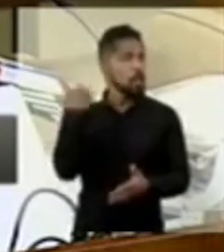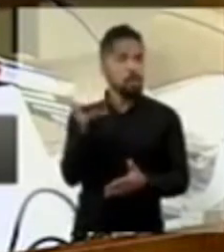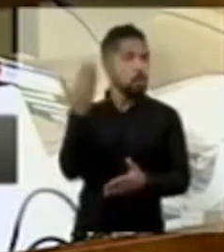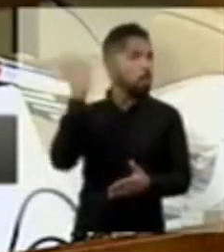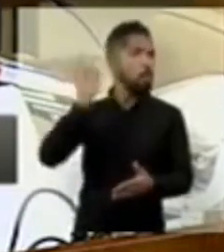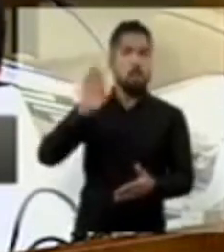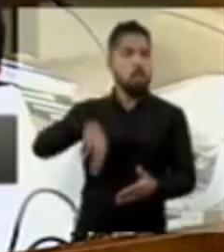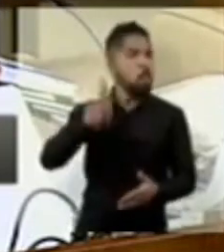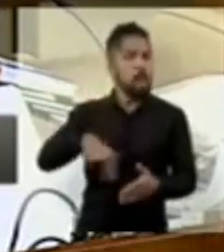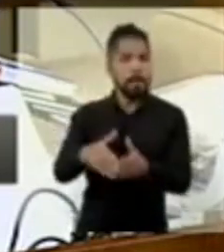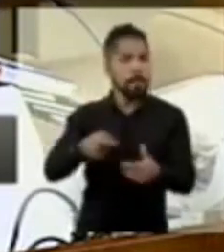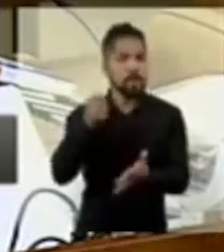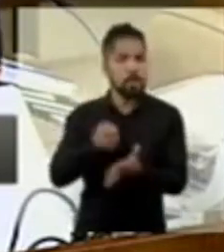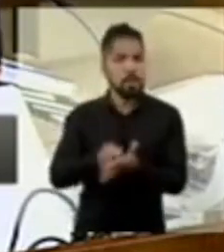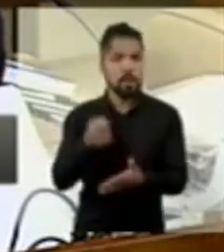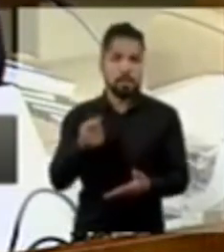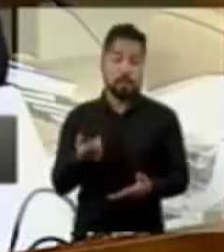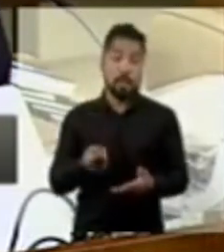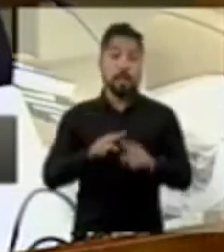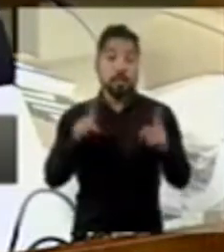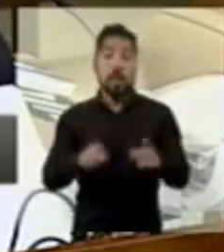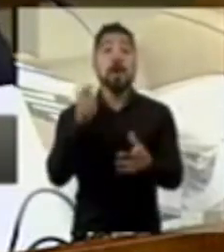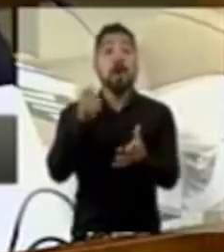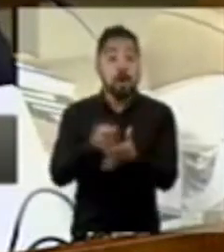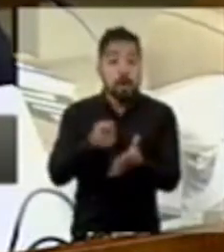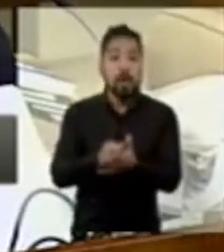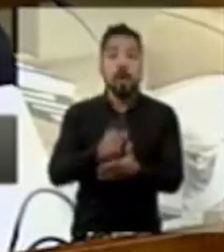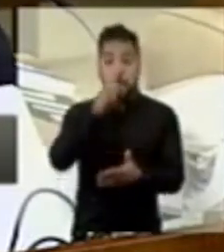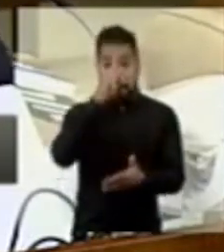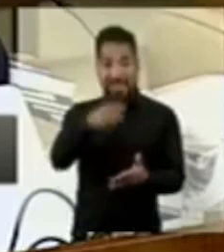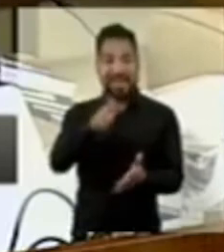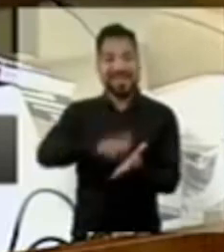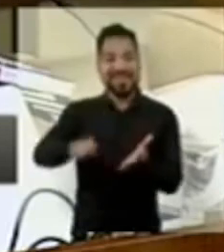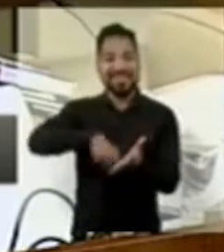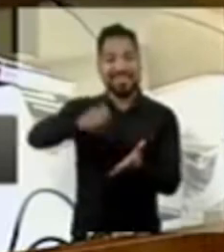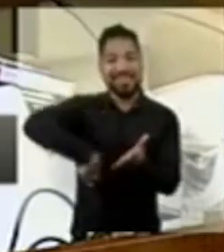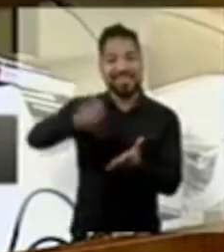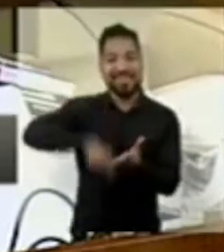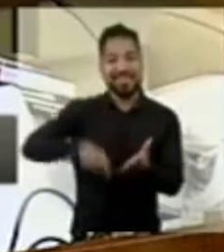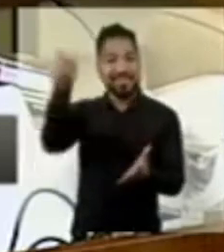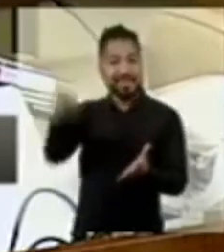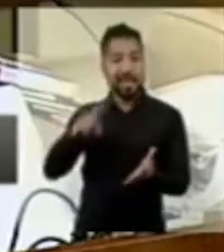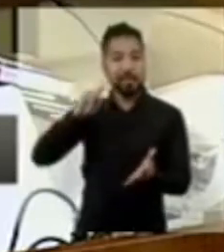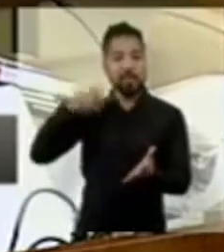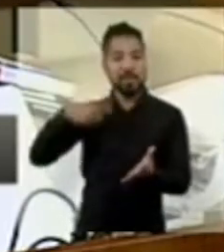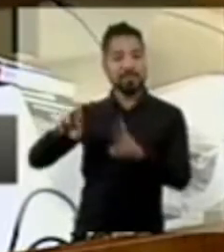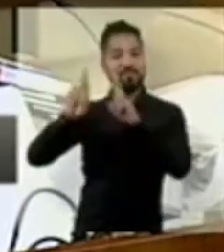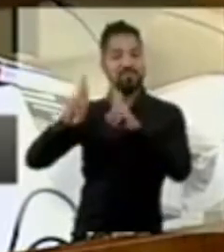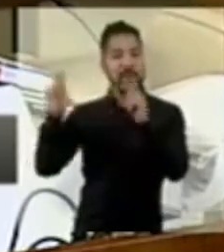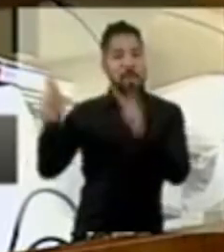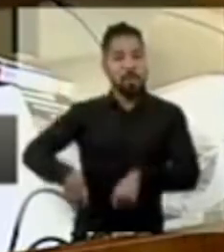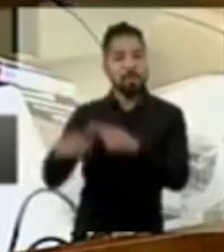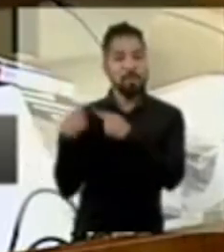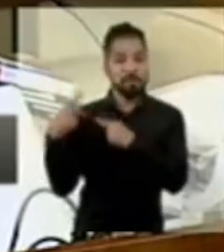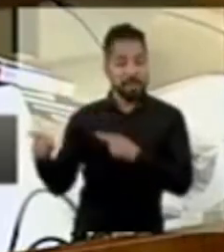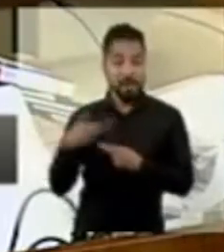o que se exige é ordem escrita da autoridade competente portanto veja se